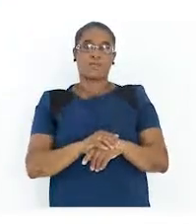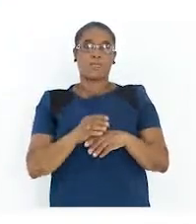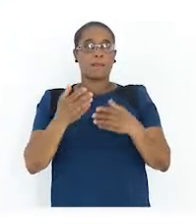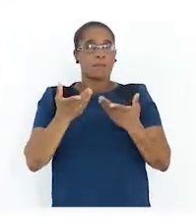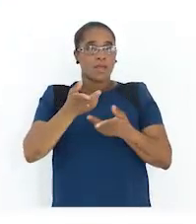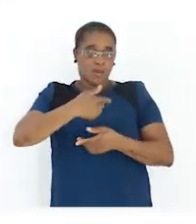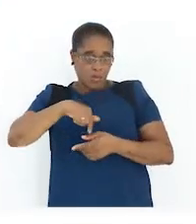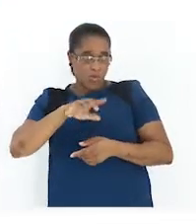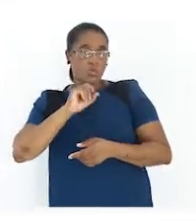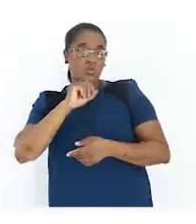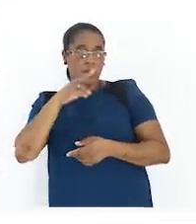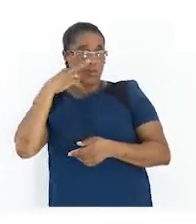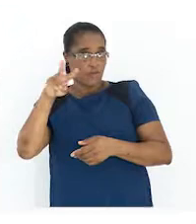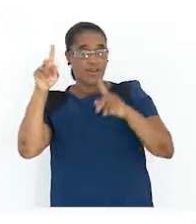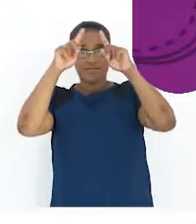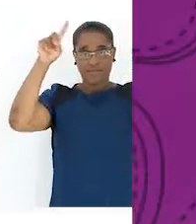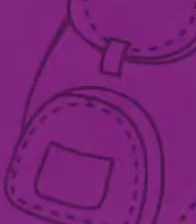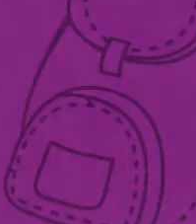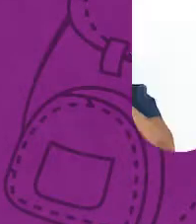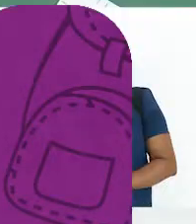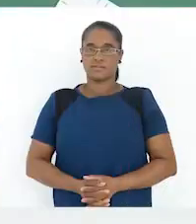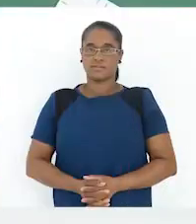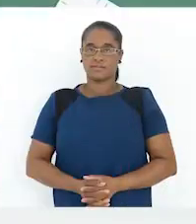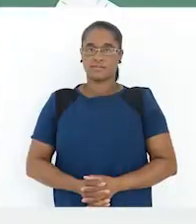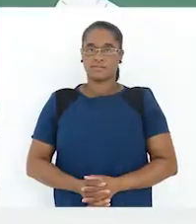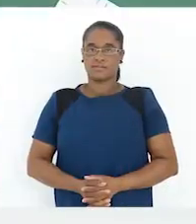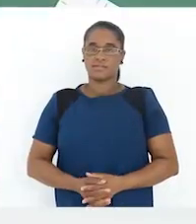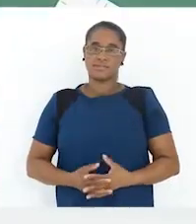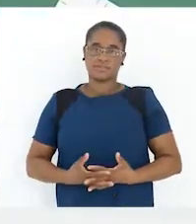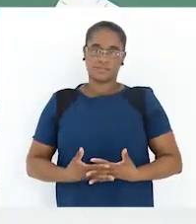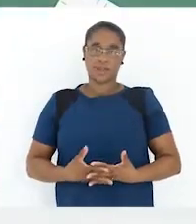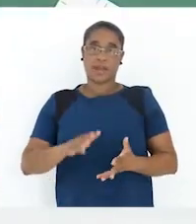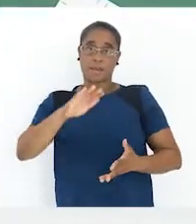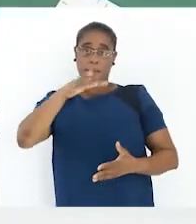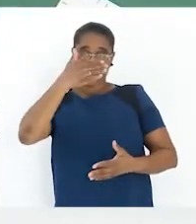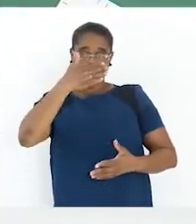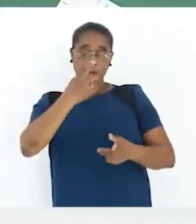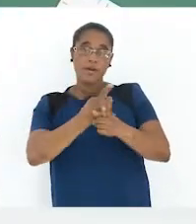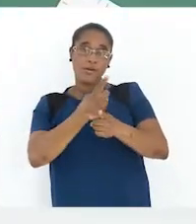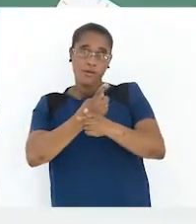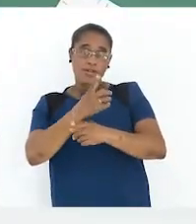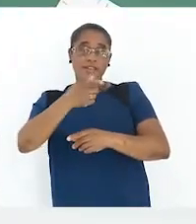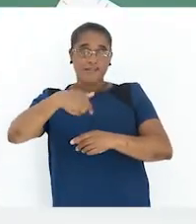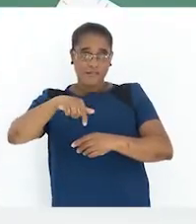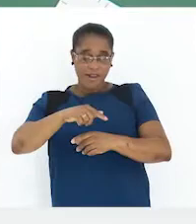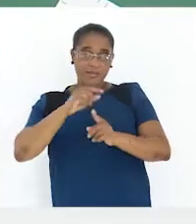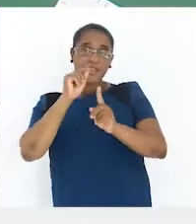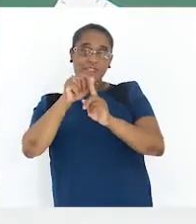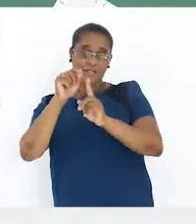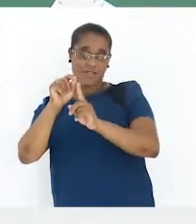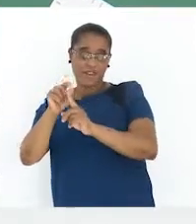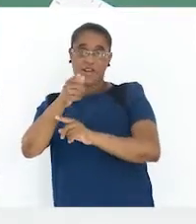ver na nossa tela esta equação. Muito bem, primeira coisa, vamos identificar os